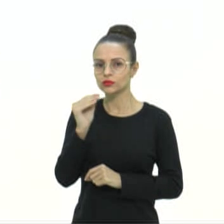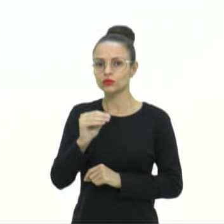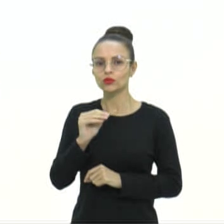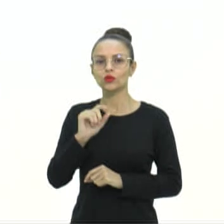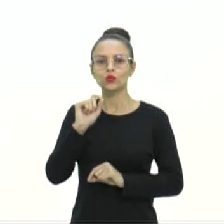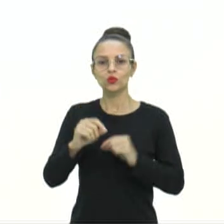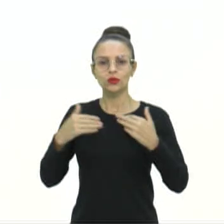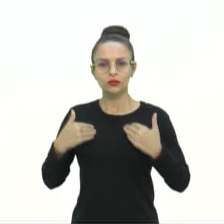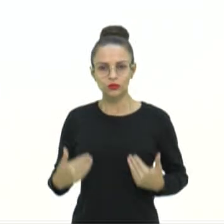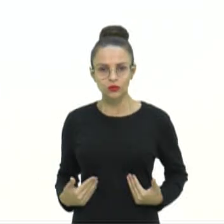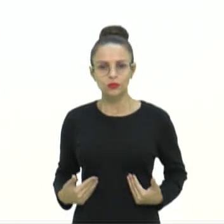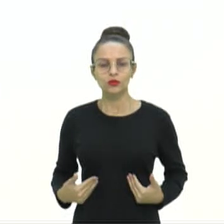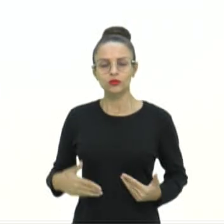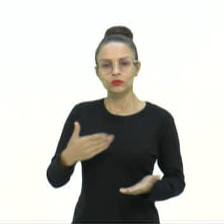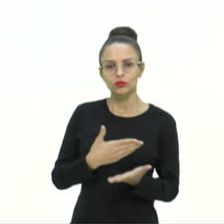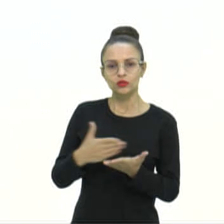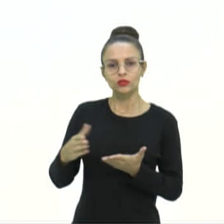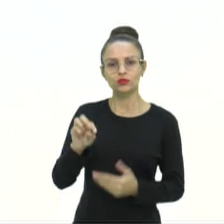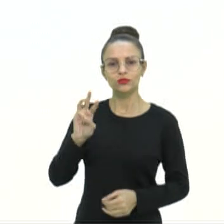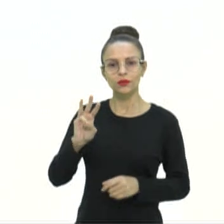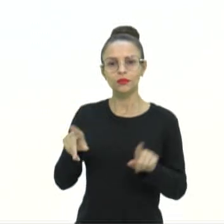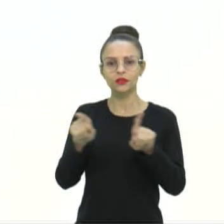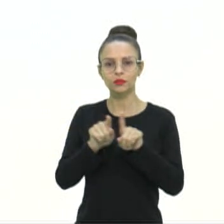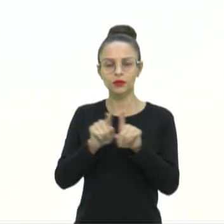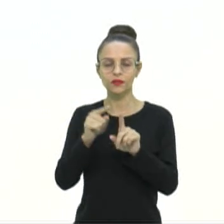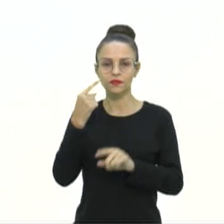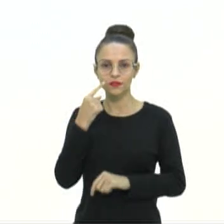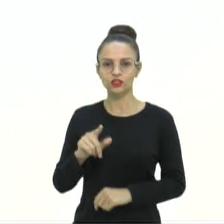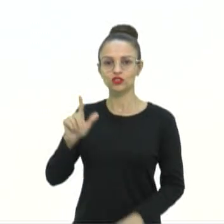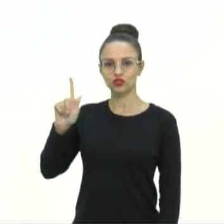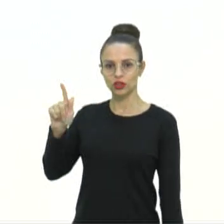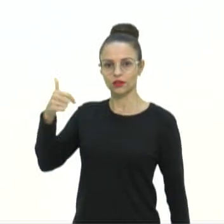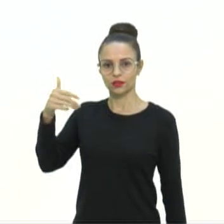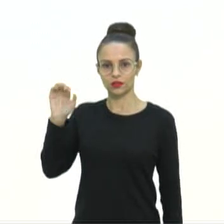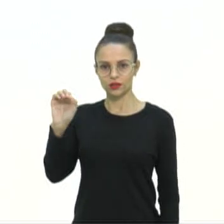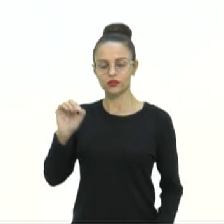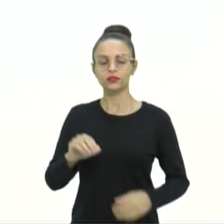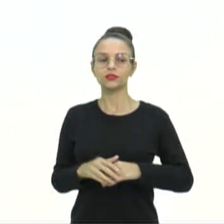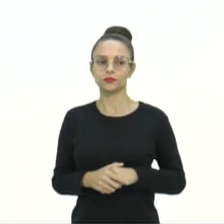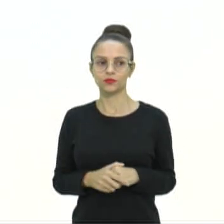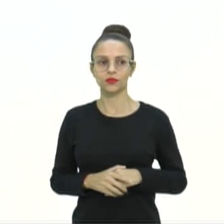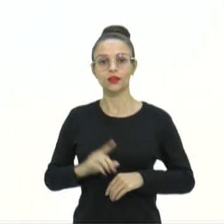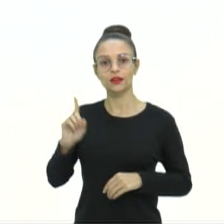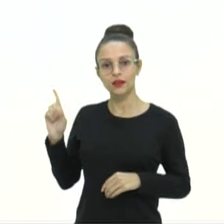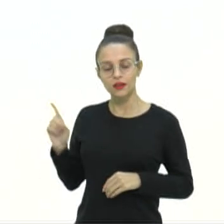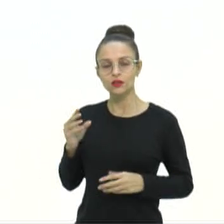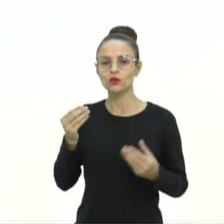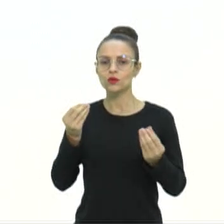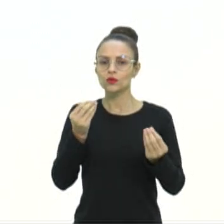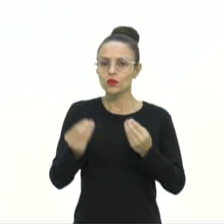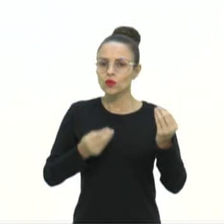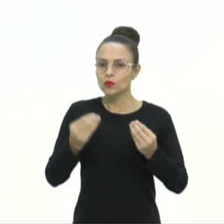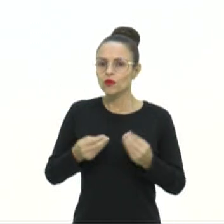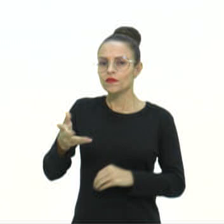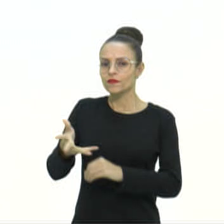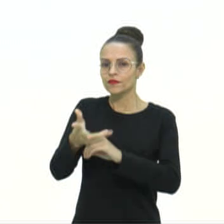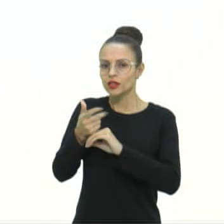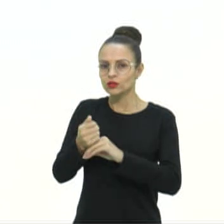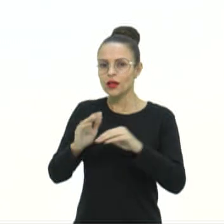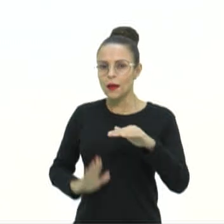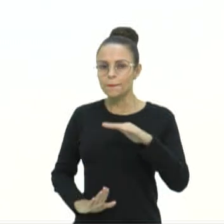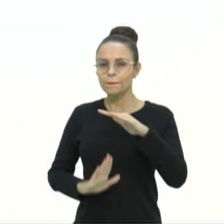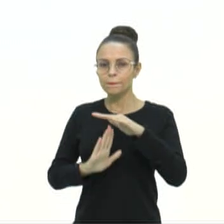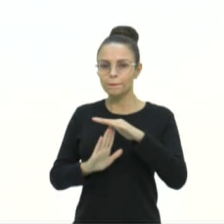trabalho muscular após o início do trabalho e considere G como 10. Nesse caso, é possível estimar que a velocidade